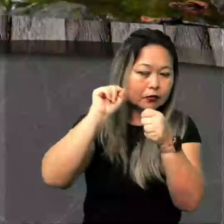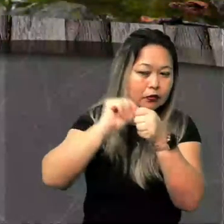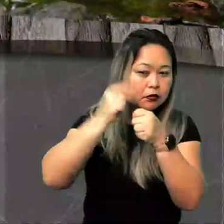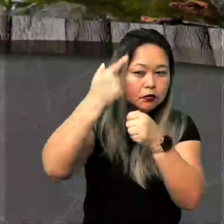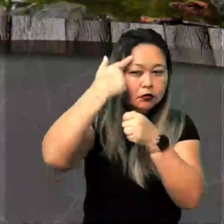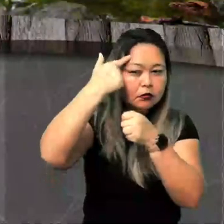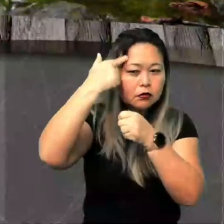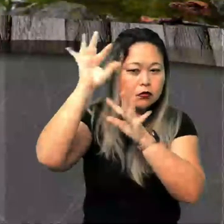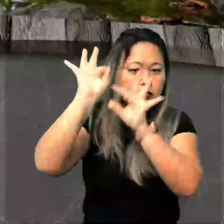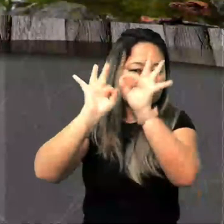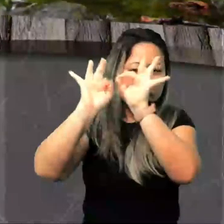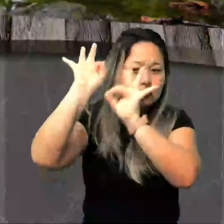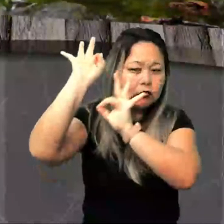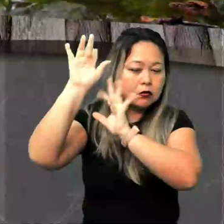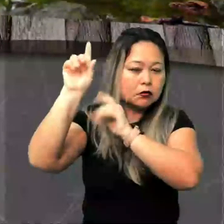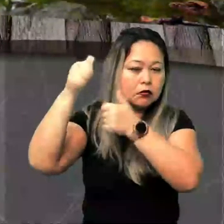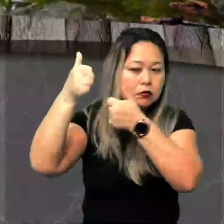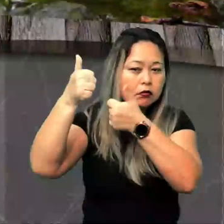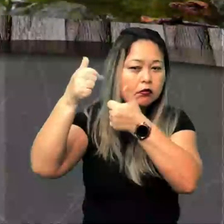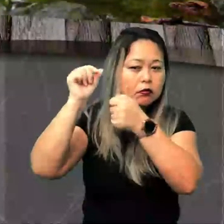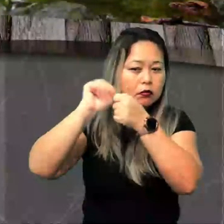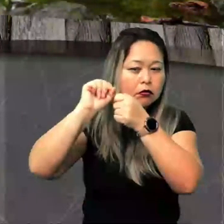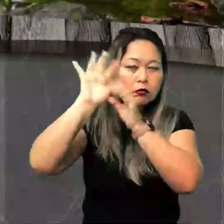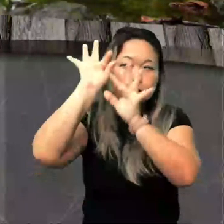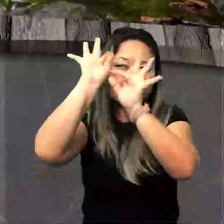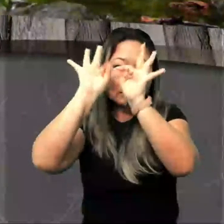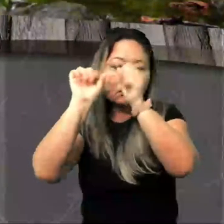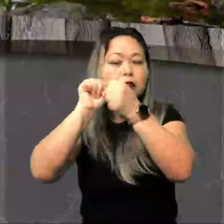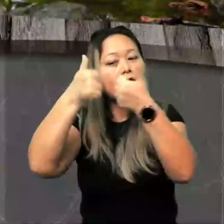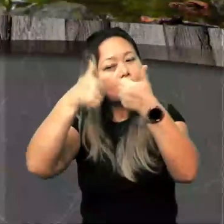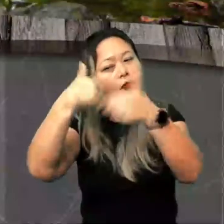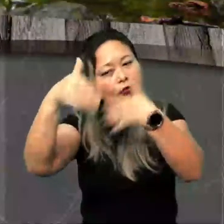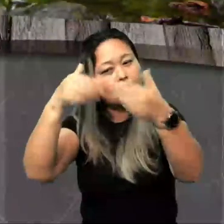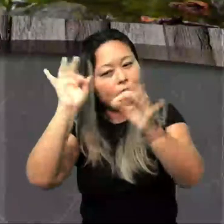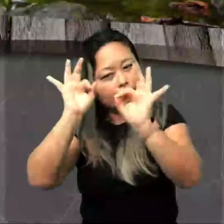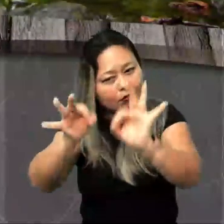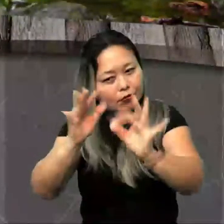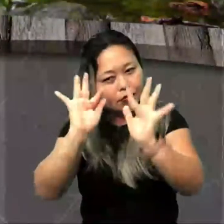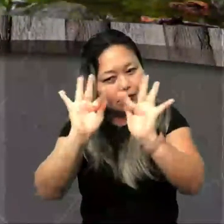feito o seu mapinha mental, tá? Faz sempre os seus esqueminhas que vai dar tudo certo